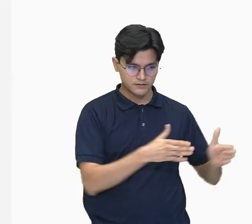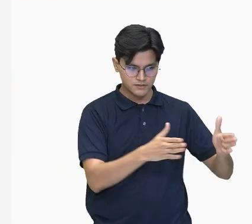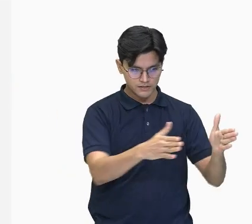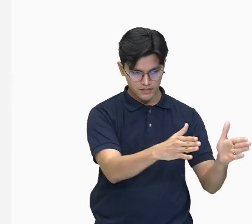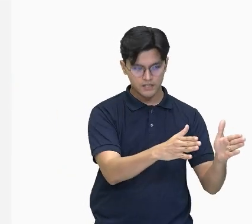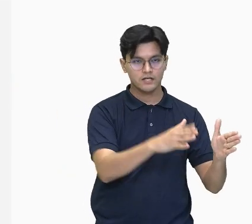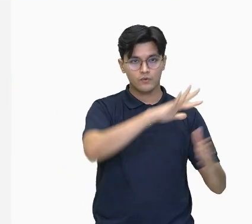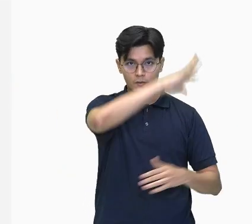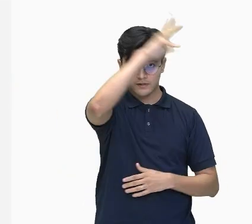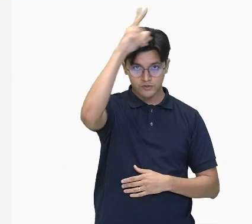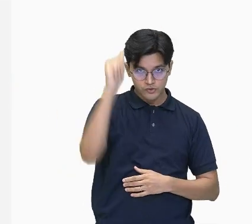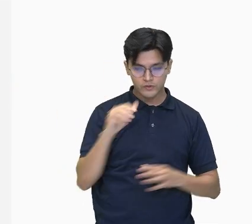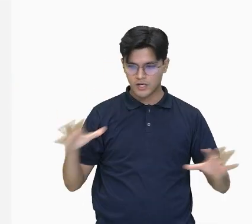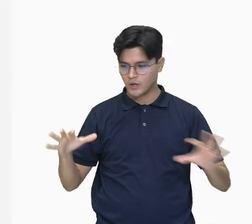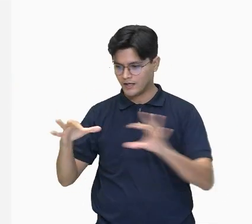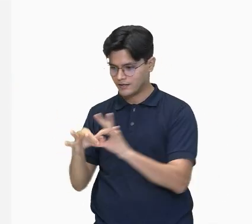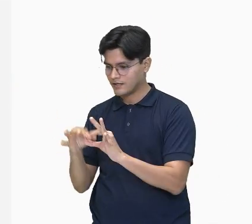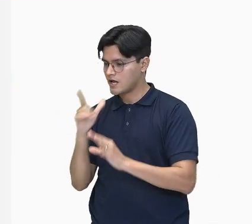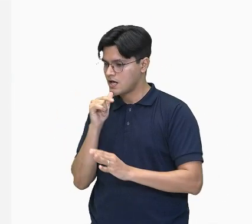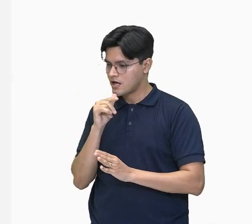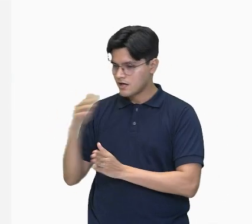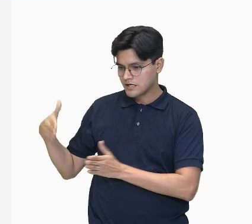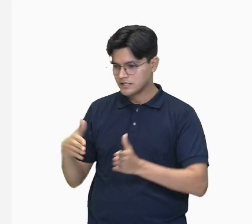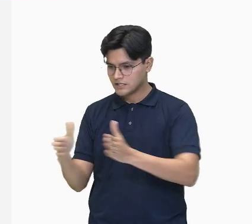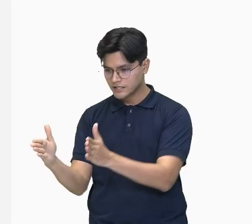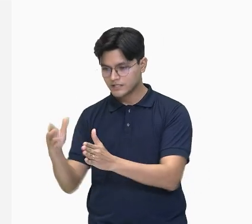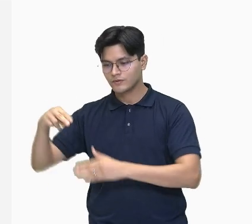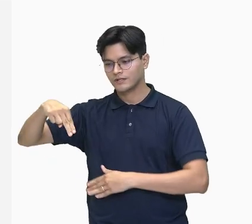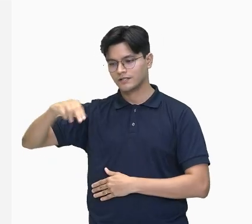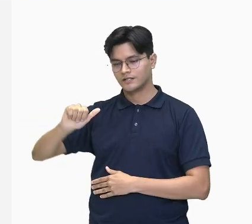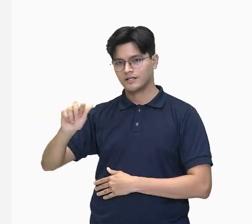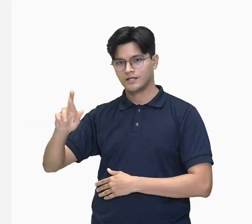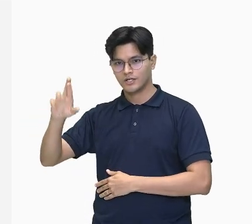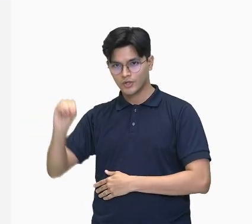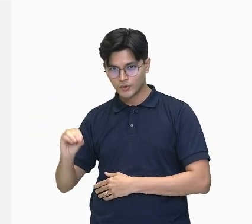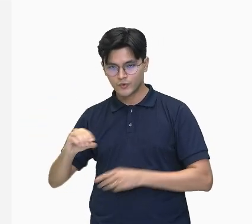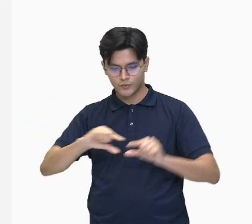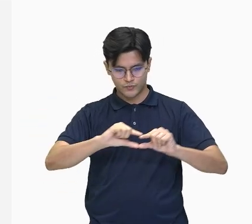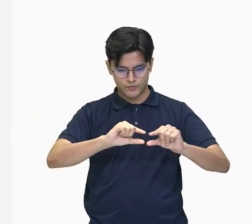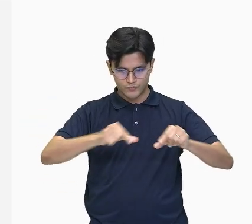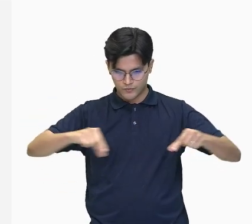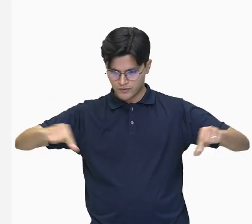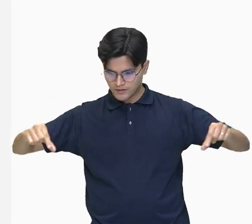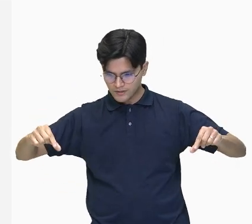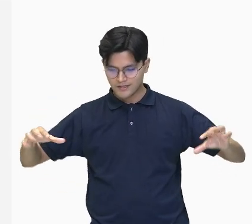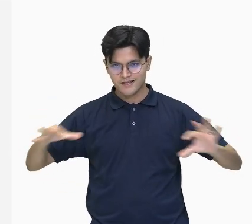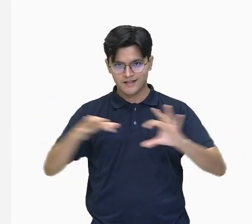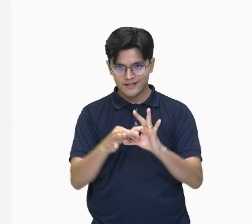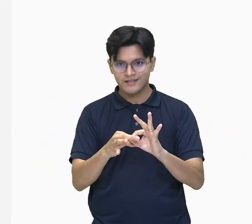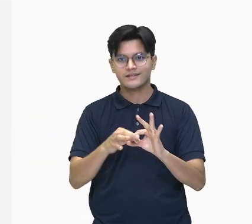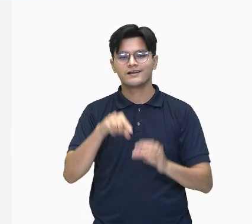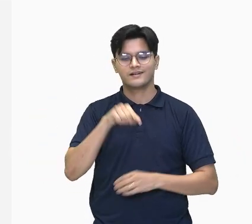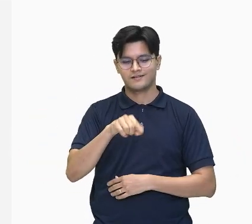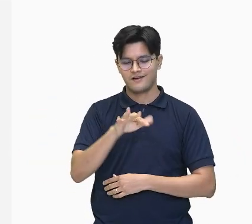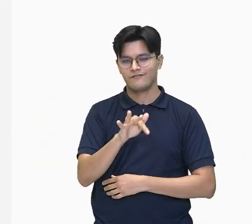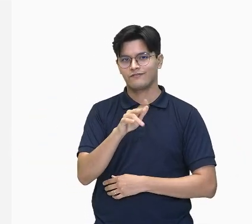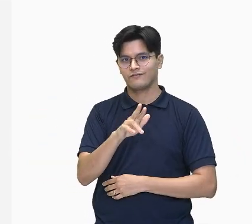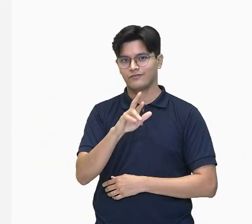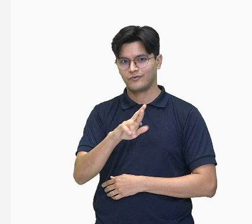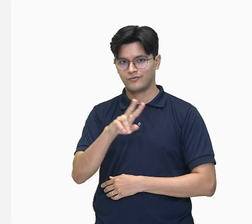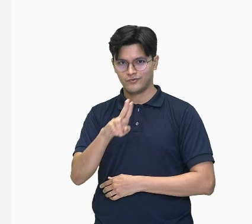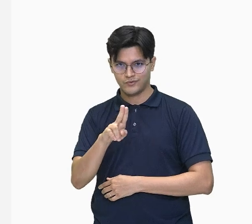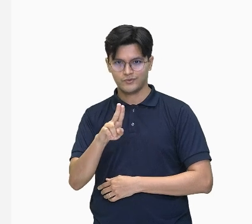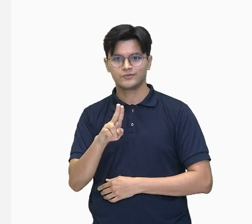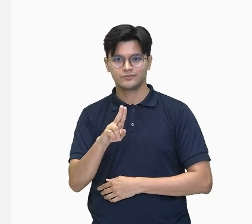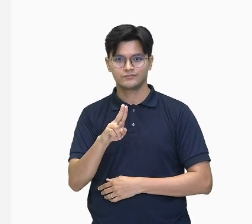ao rio Negro, encurtando distâncias. Então, na Amazônia, para os ribeirinhos da Amazônia, os furos eles